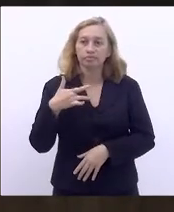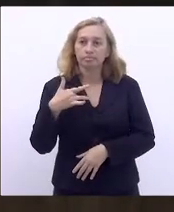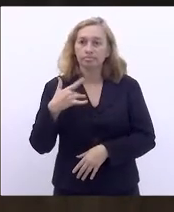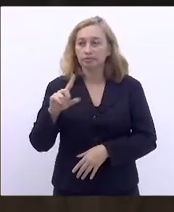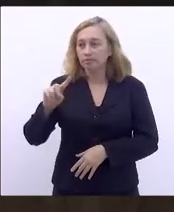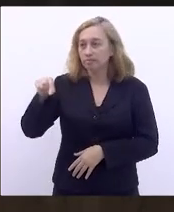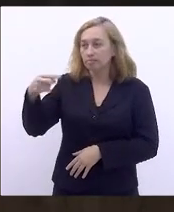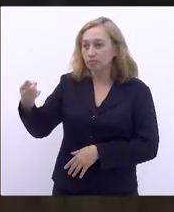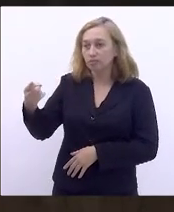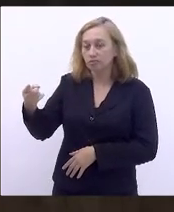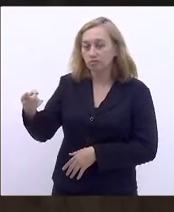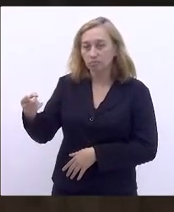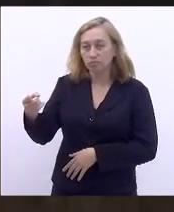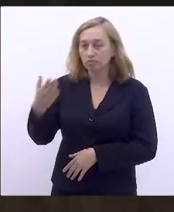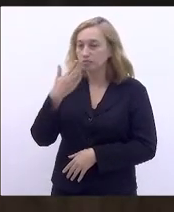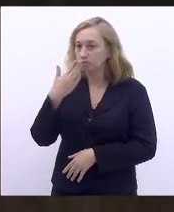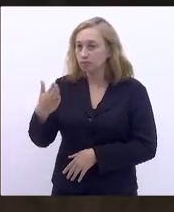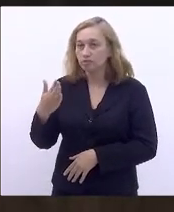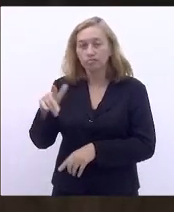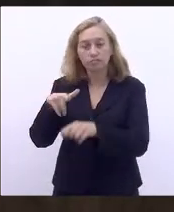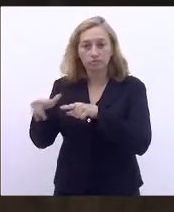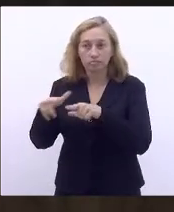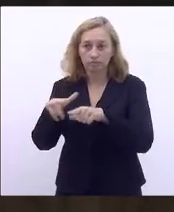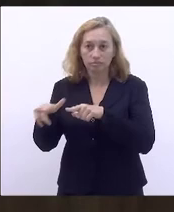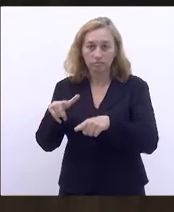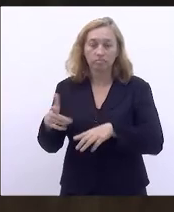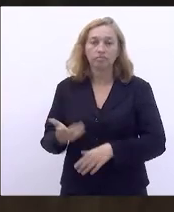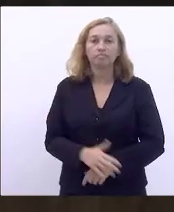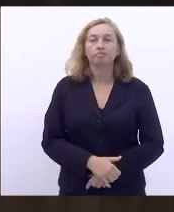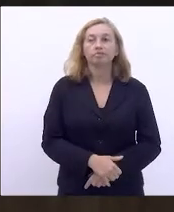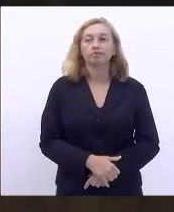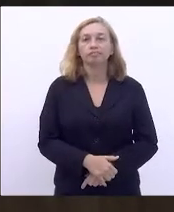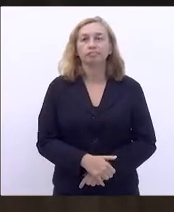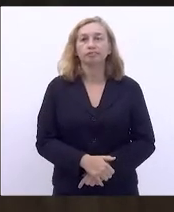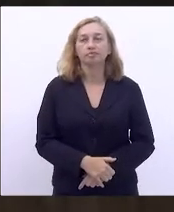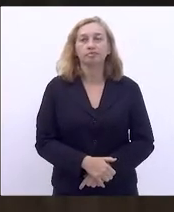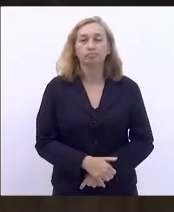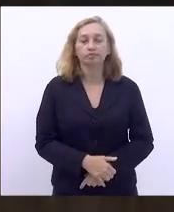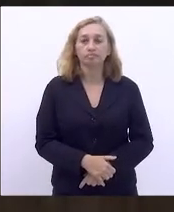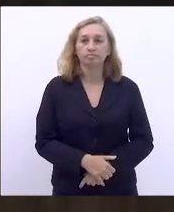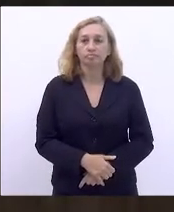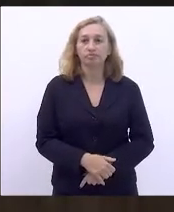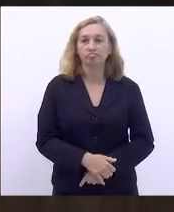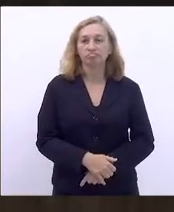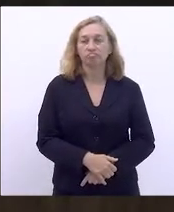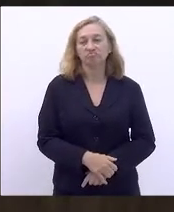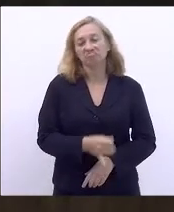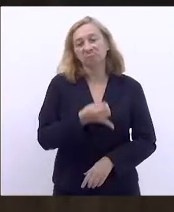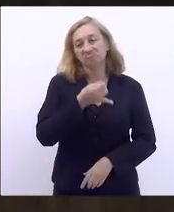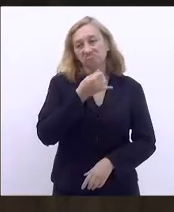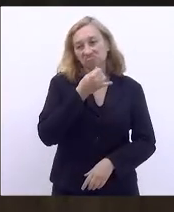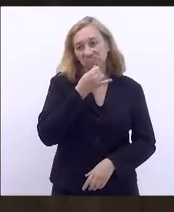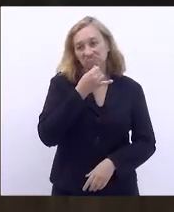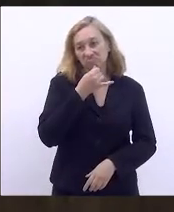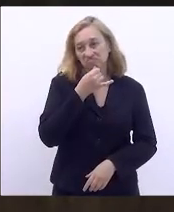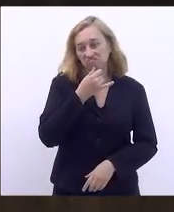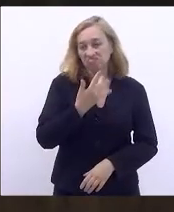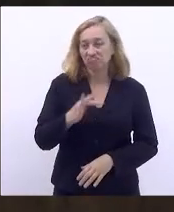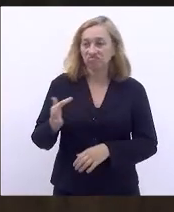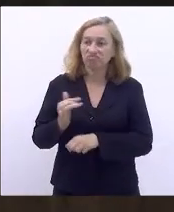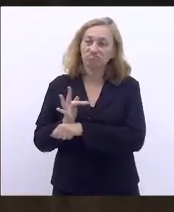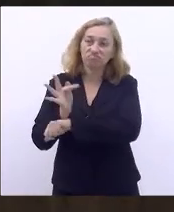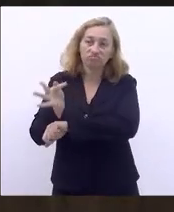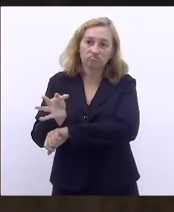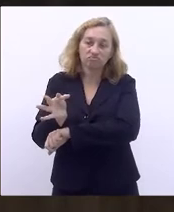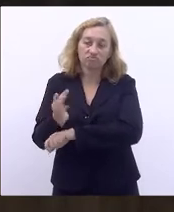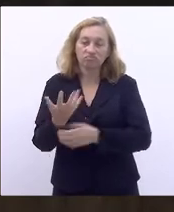outras coisas, para exercer suas funções em outros lugares, por desencanto, por desesperança, por ficarem